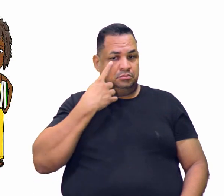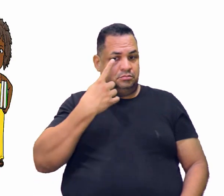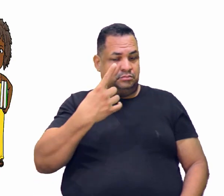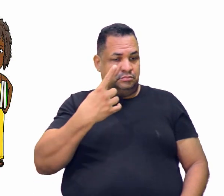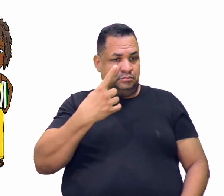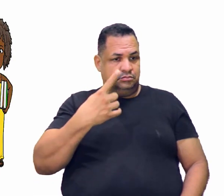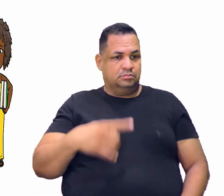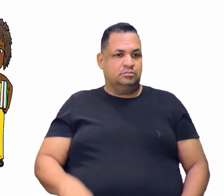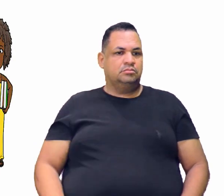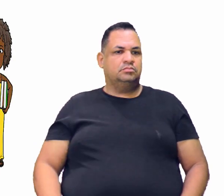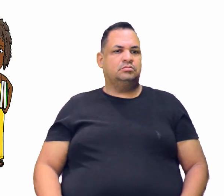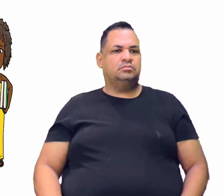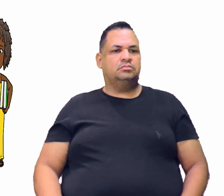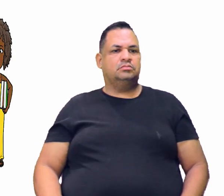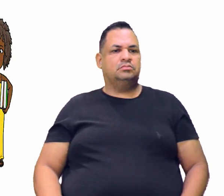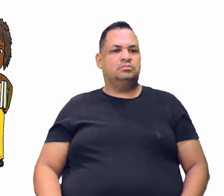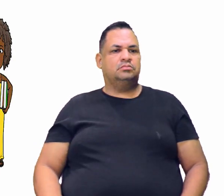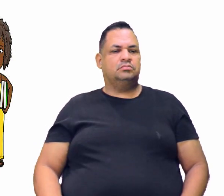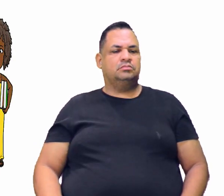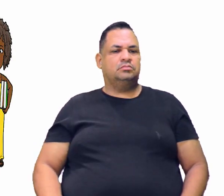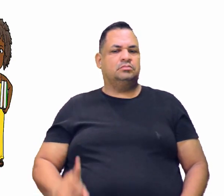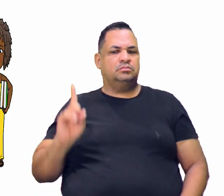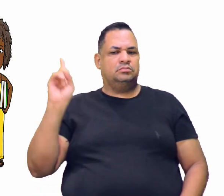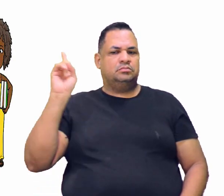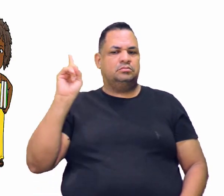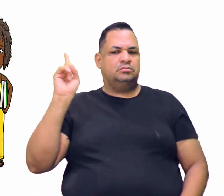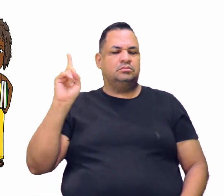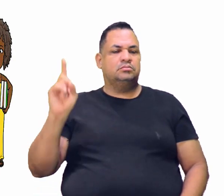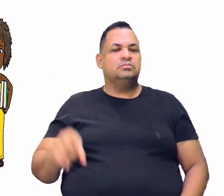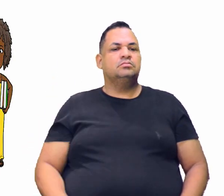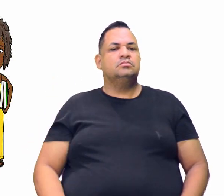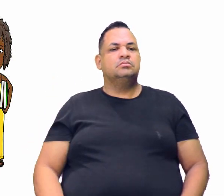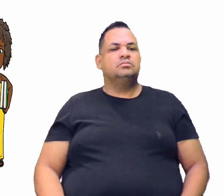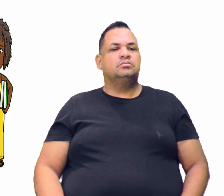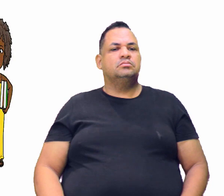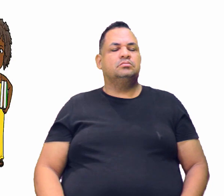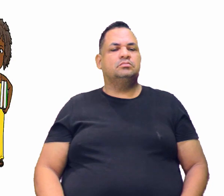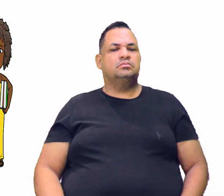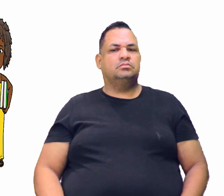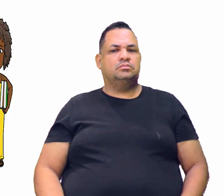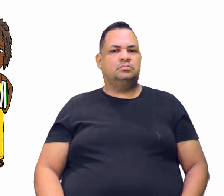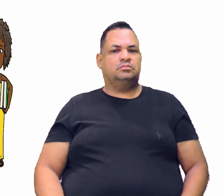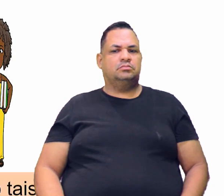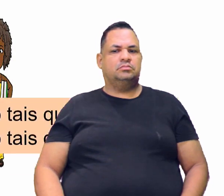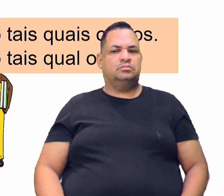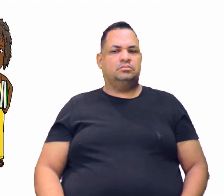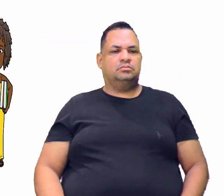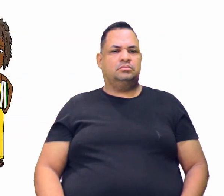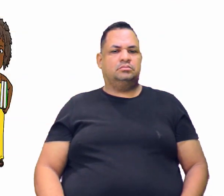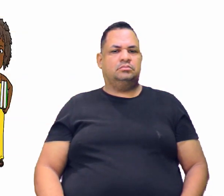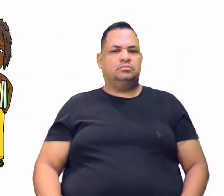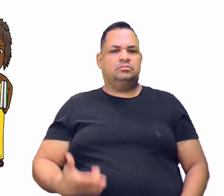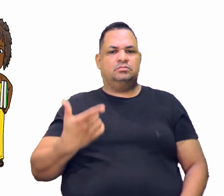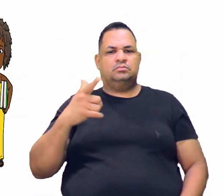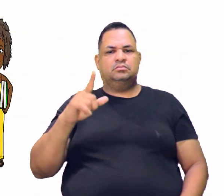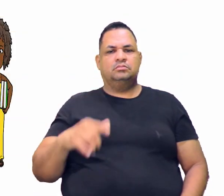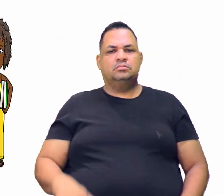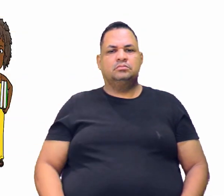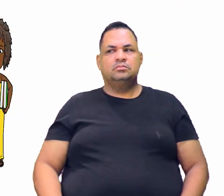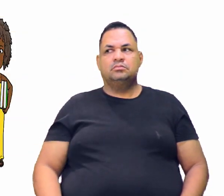atenção, tal qual o pai ou tal qual os pais. Outra